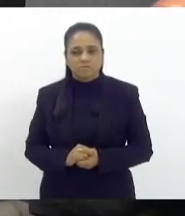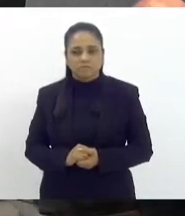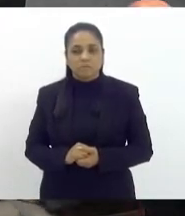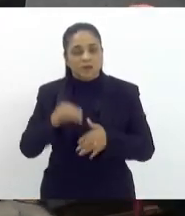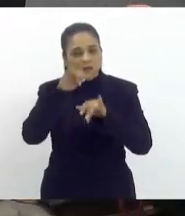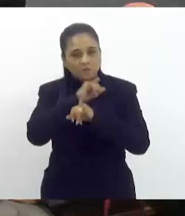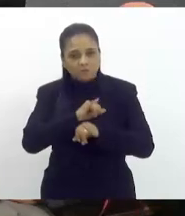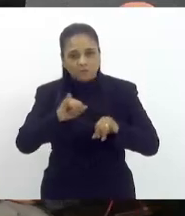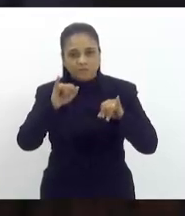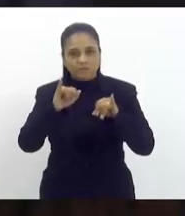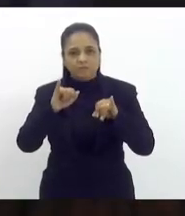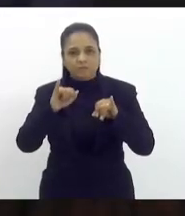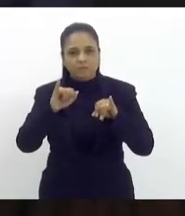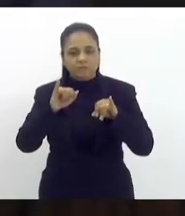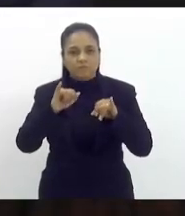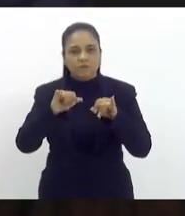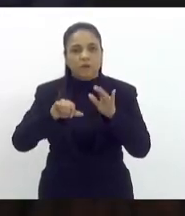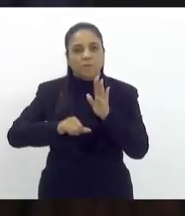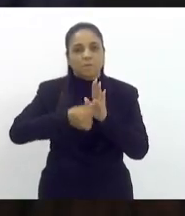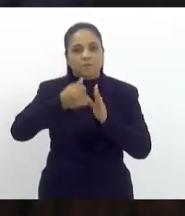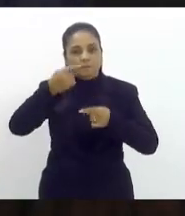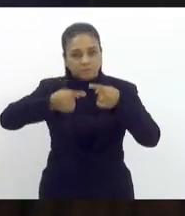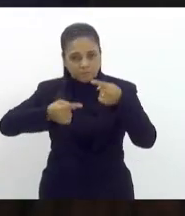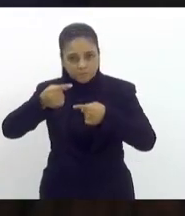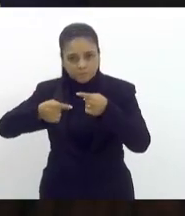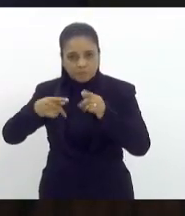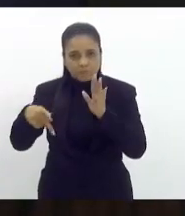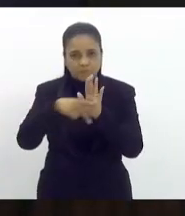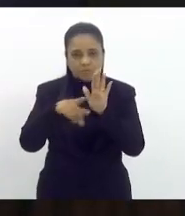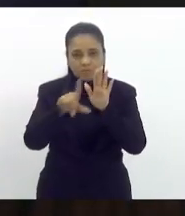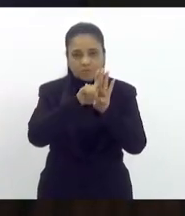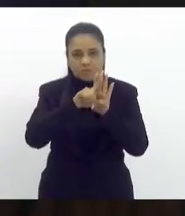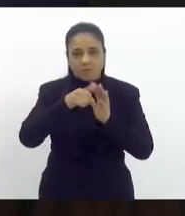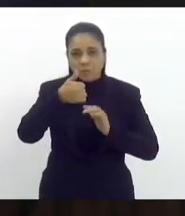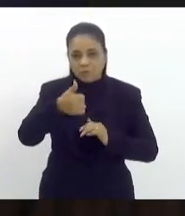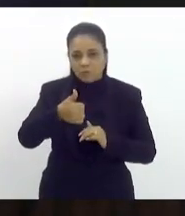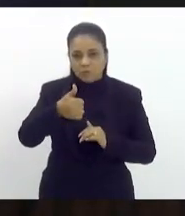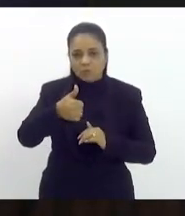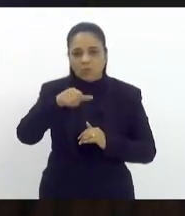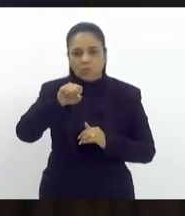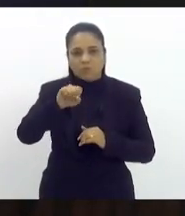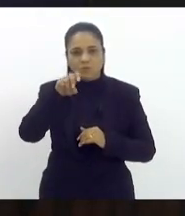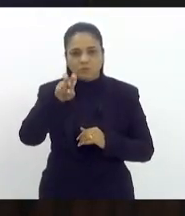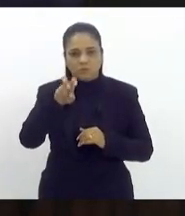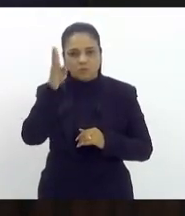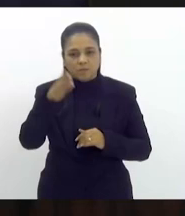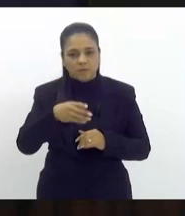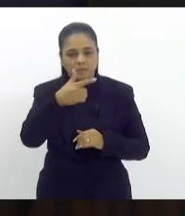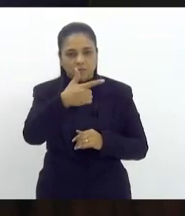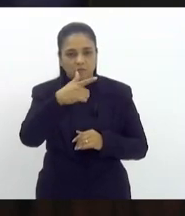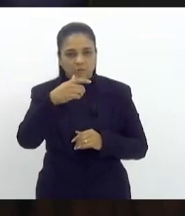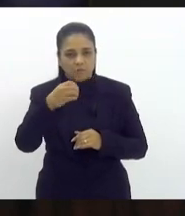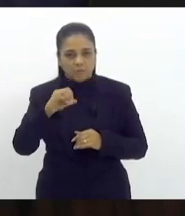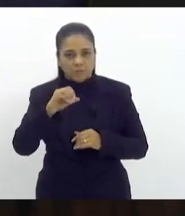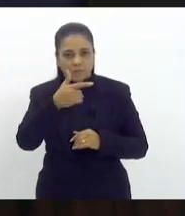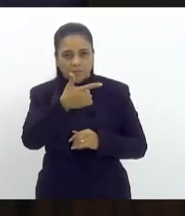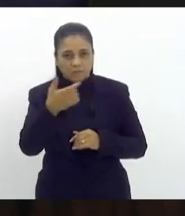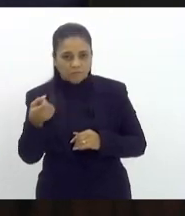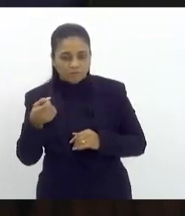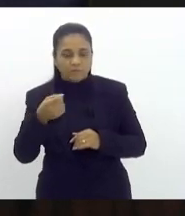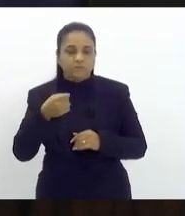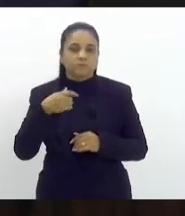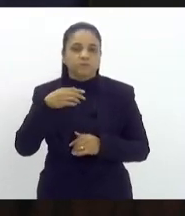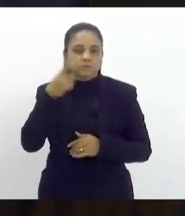anuncio em primeira discussão projeto de lei 1845 de 2020 autoria do deputado